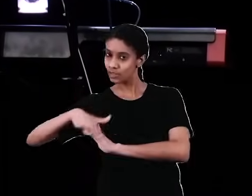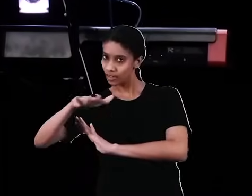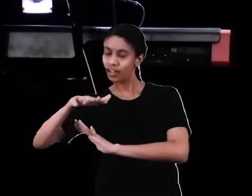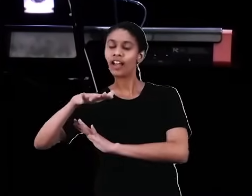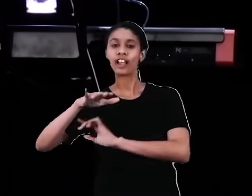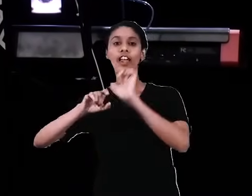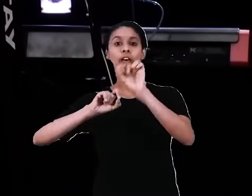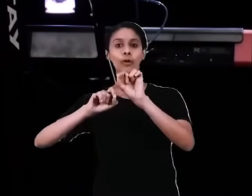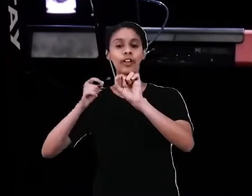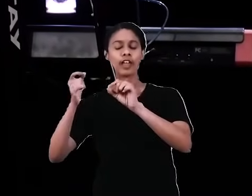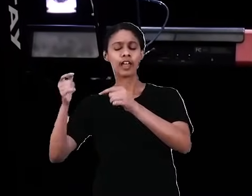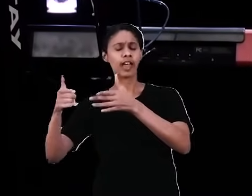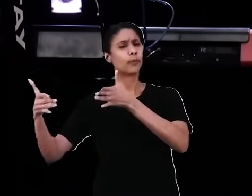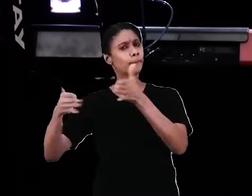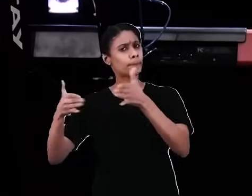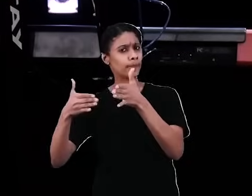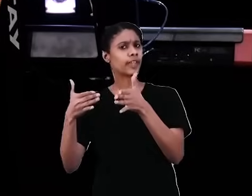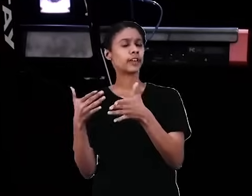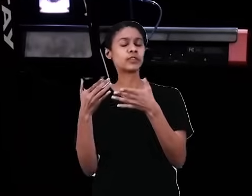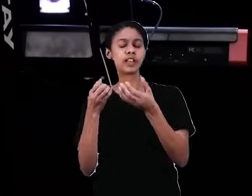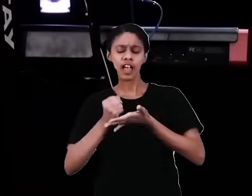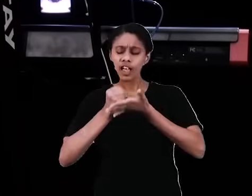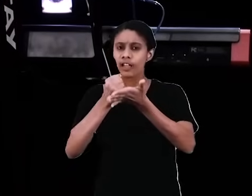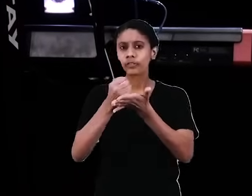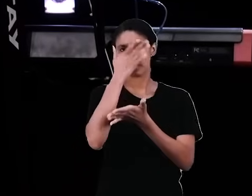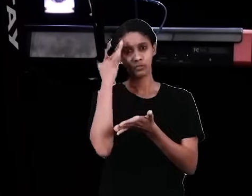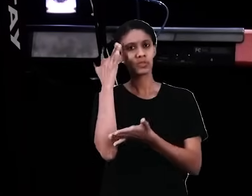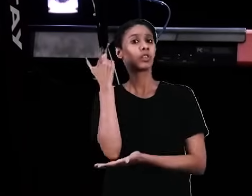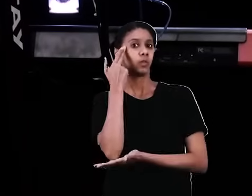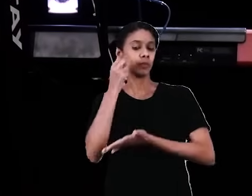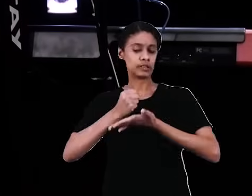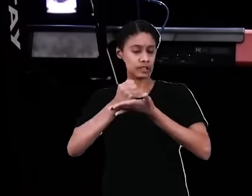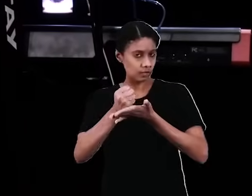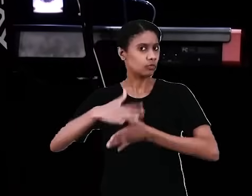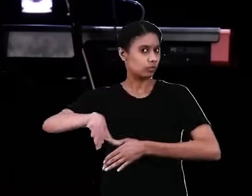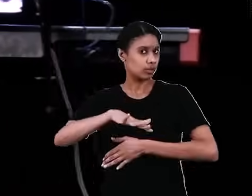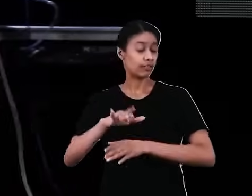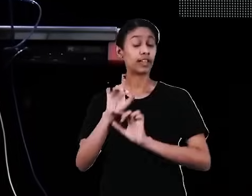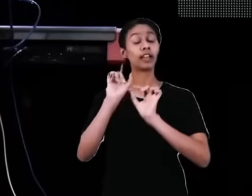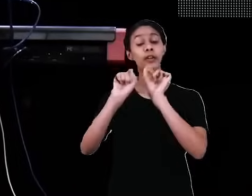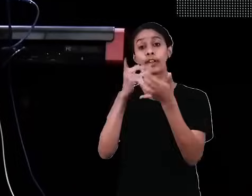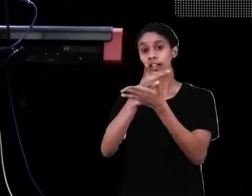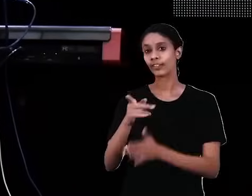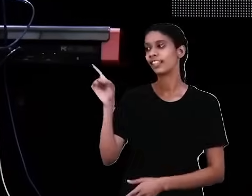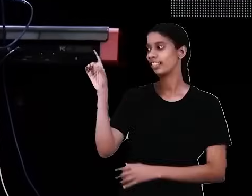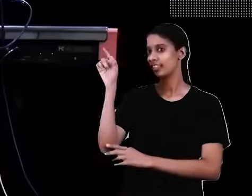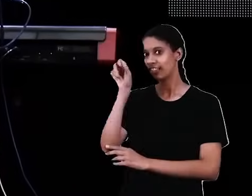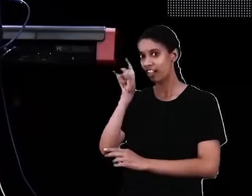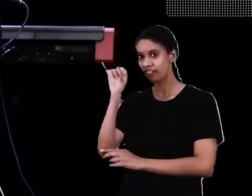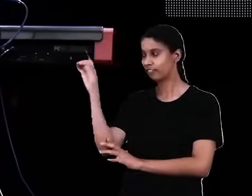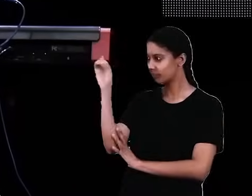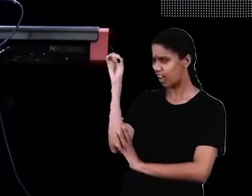Era comum, nesse tempo, ajudar ao outro. Então, Davi, que estava com os seus valentes, que era só